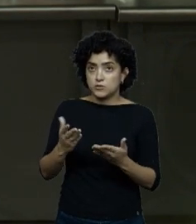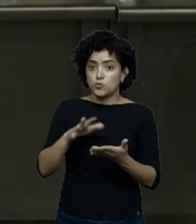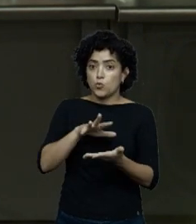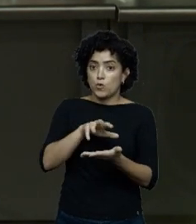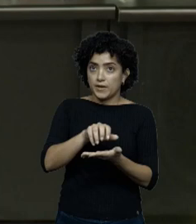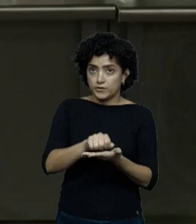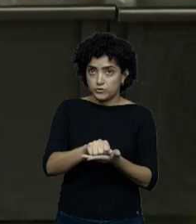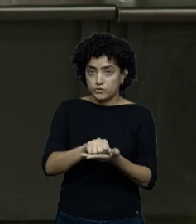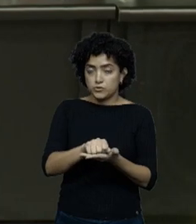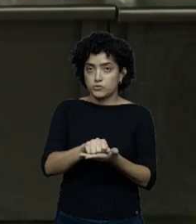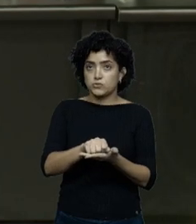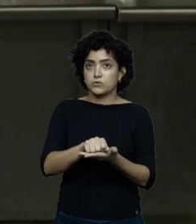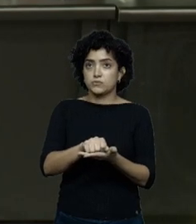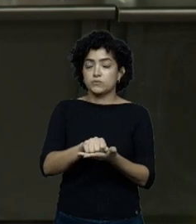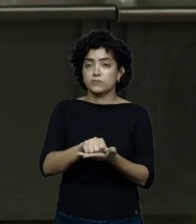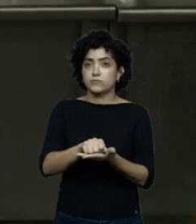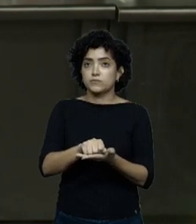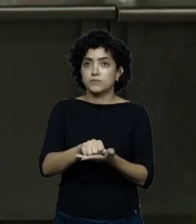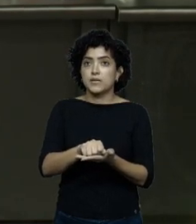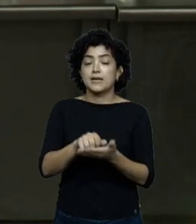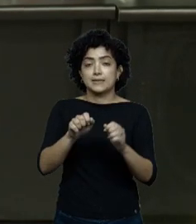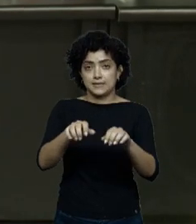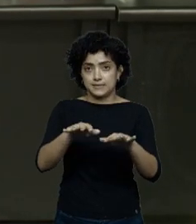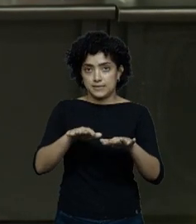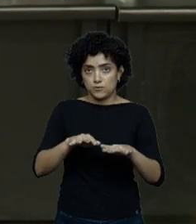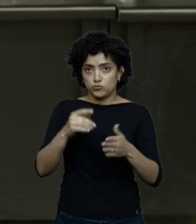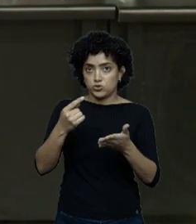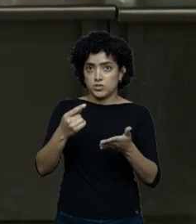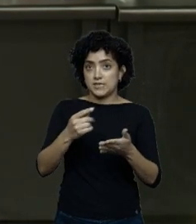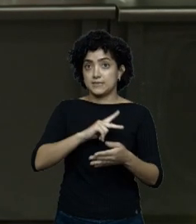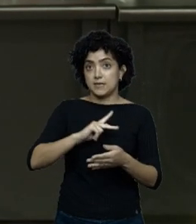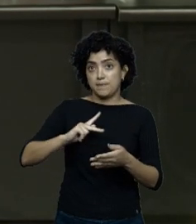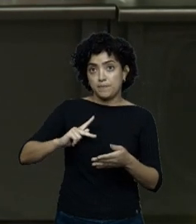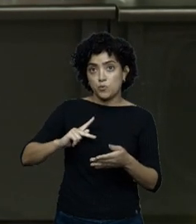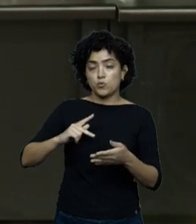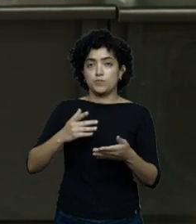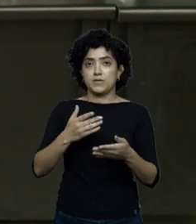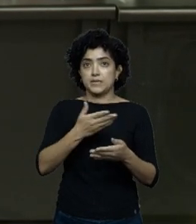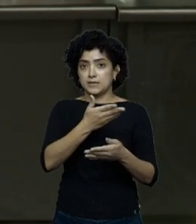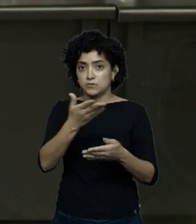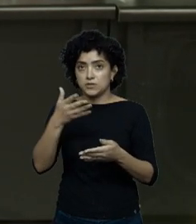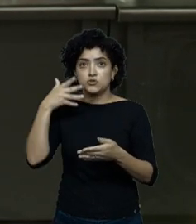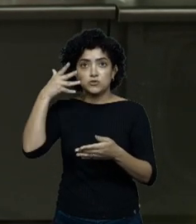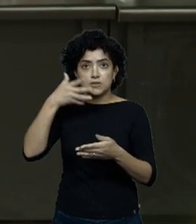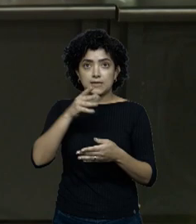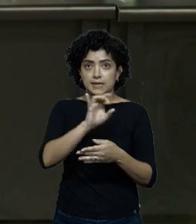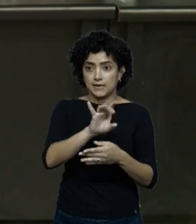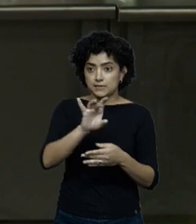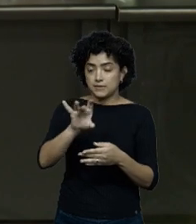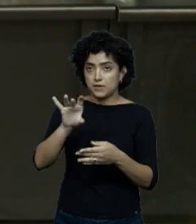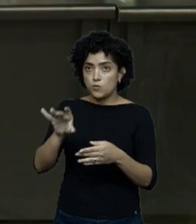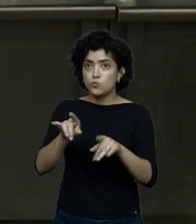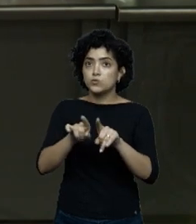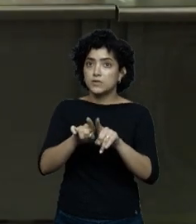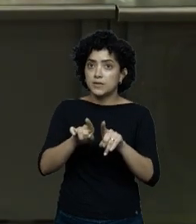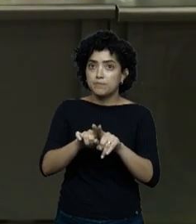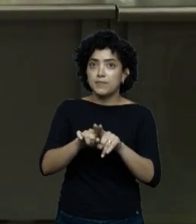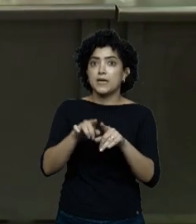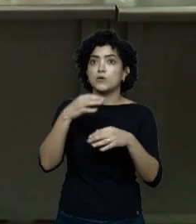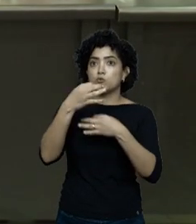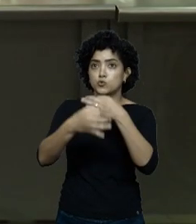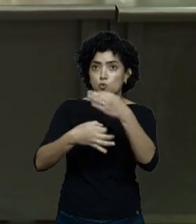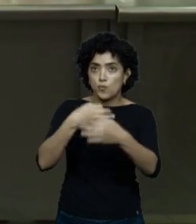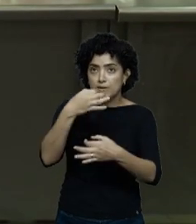registro da audiência tanto aqui das falas aqui e como também nos comentários